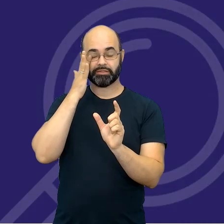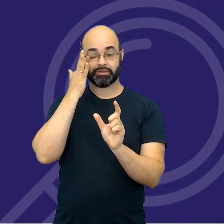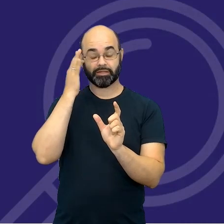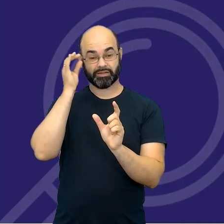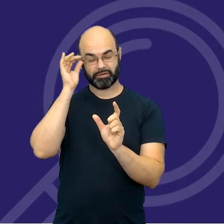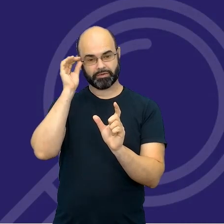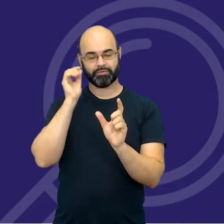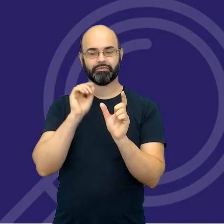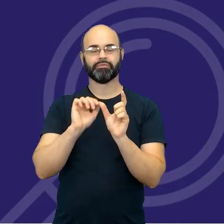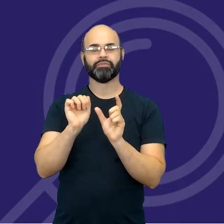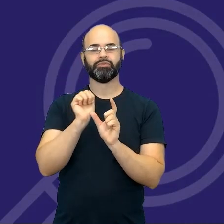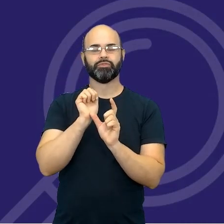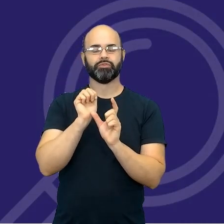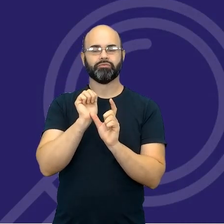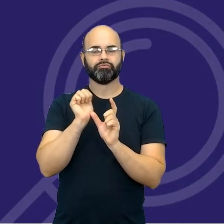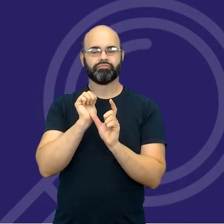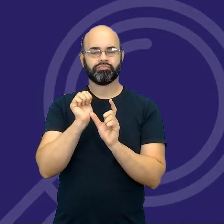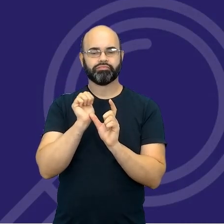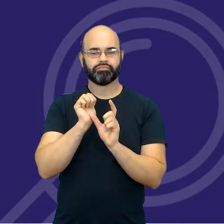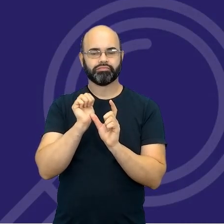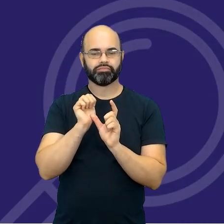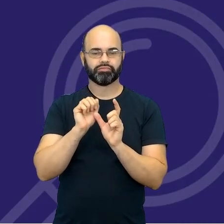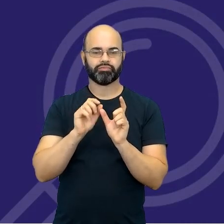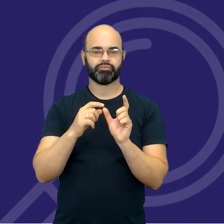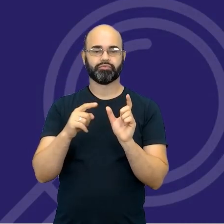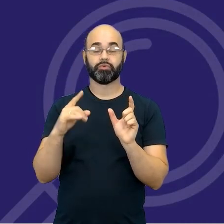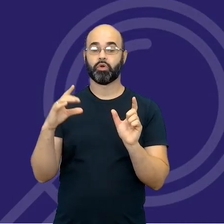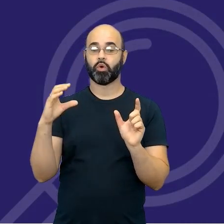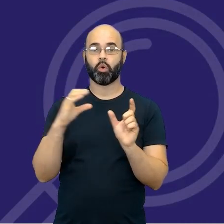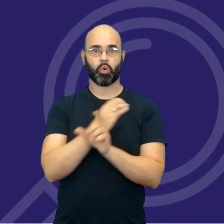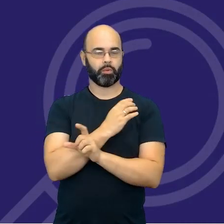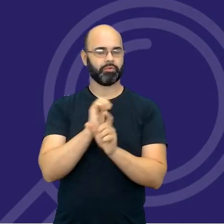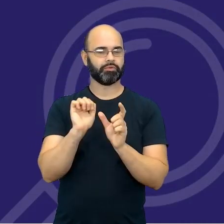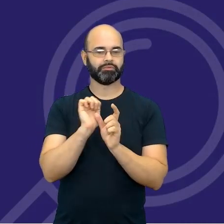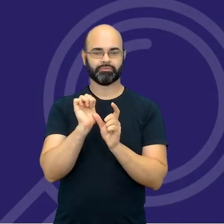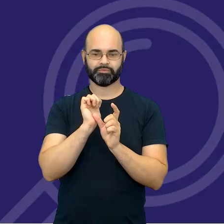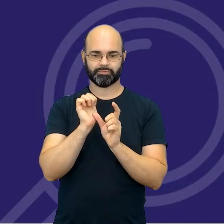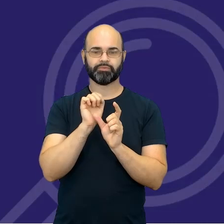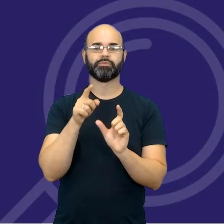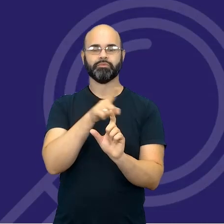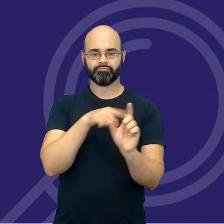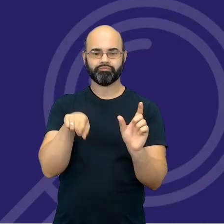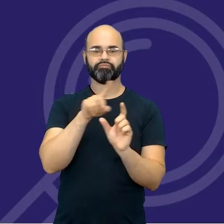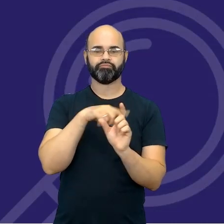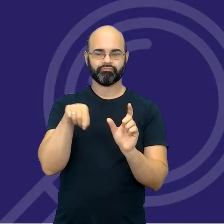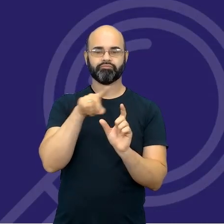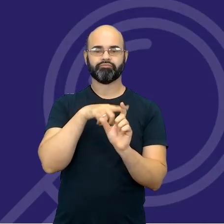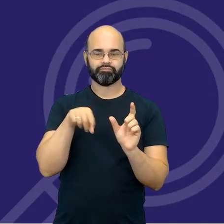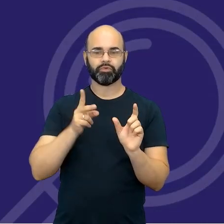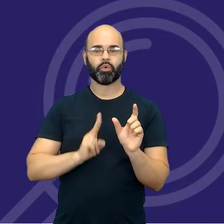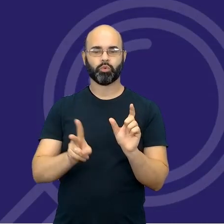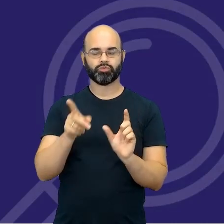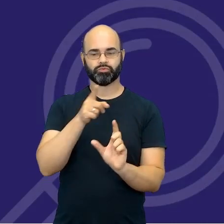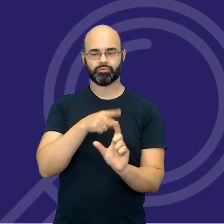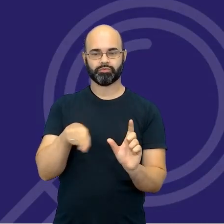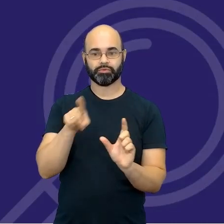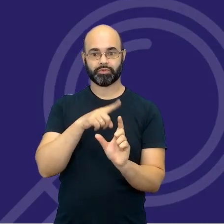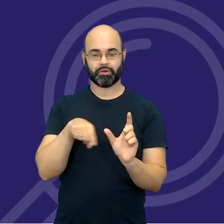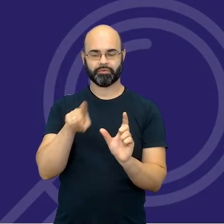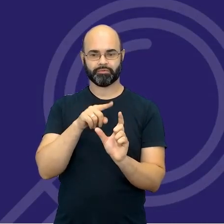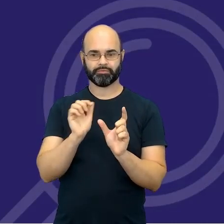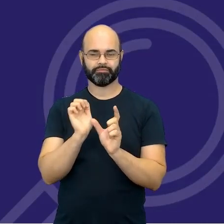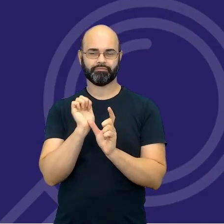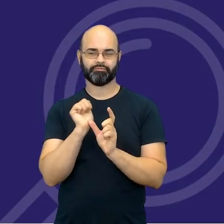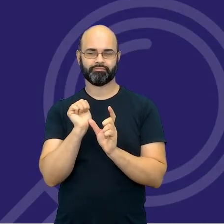que lixar um lado por completo para passar corrente continuamente, e do outro lado